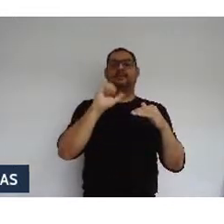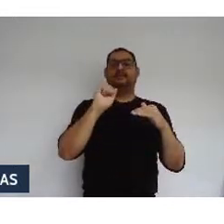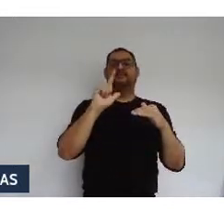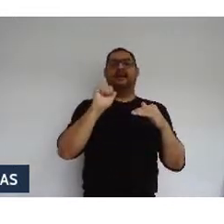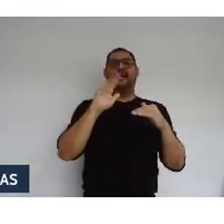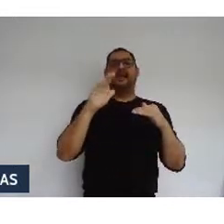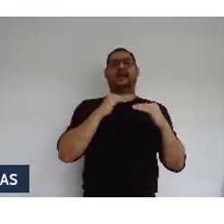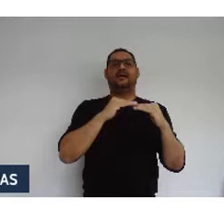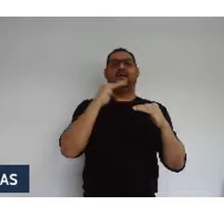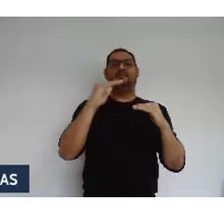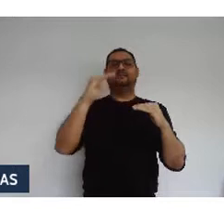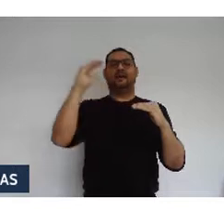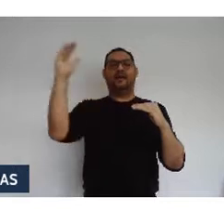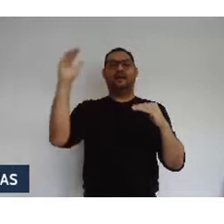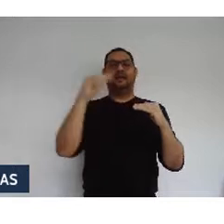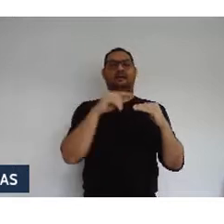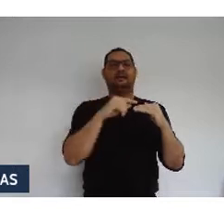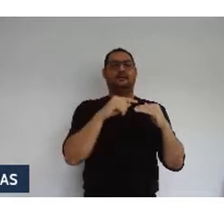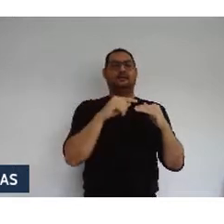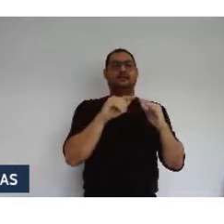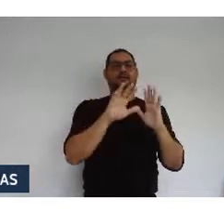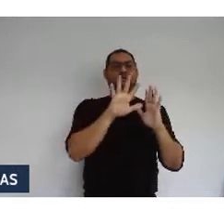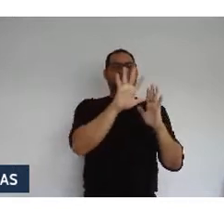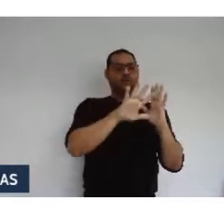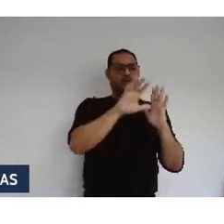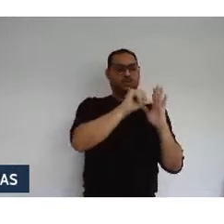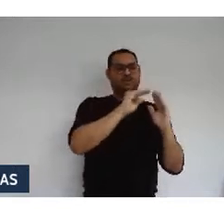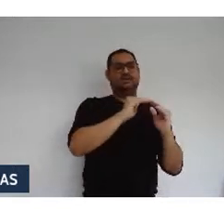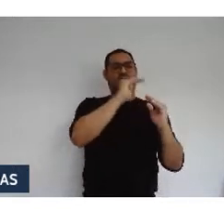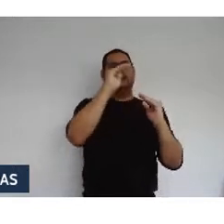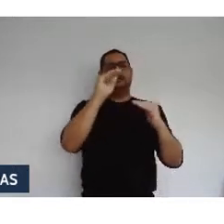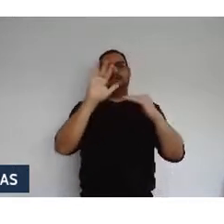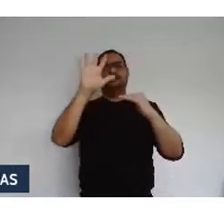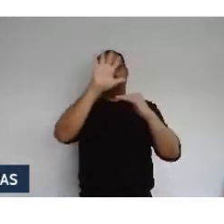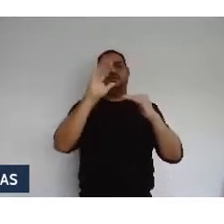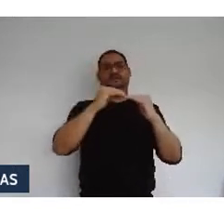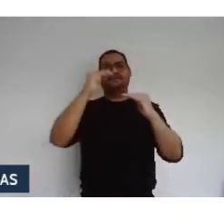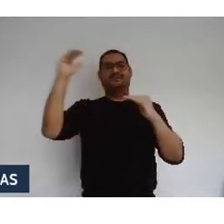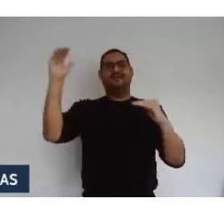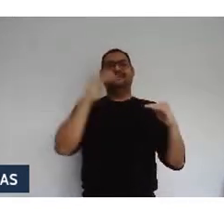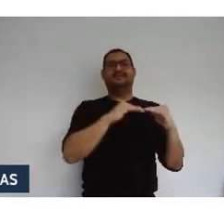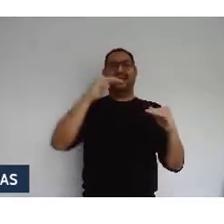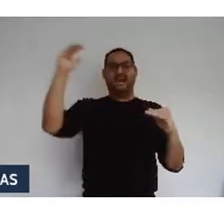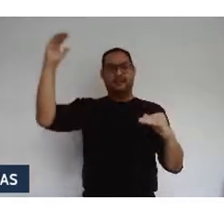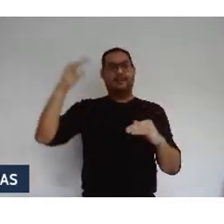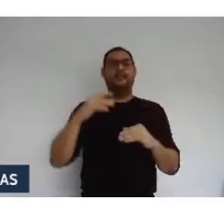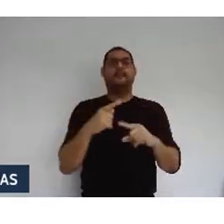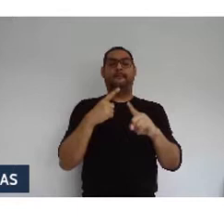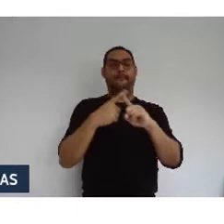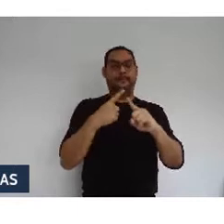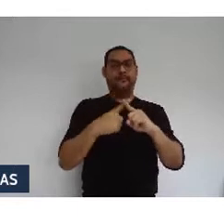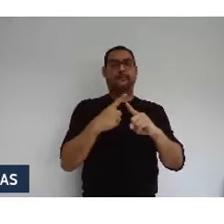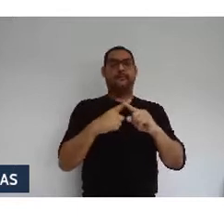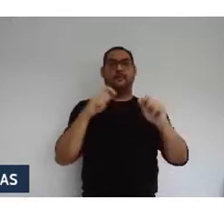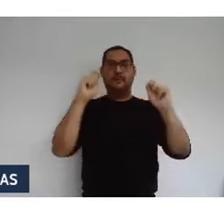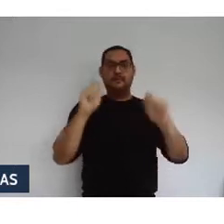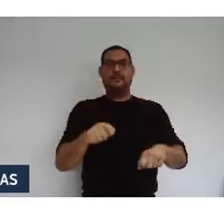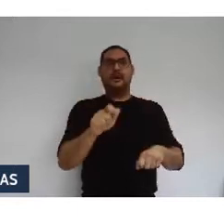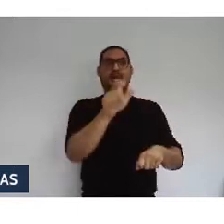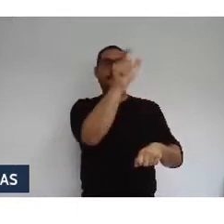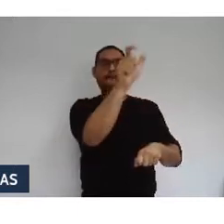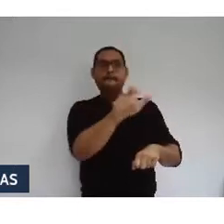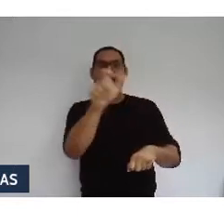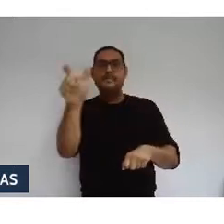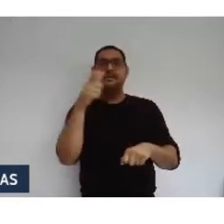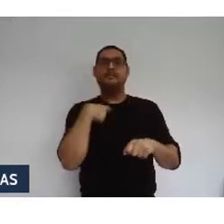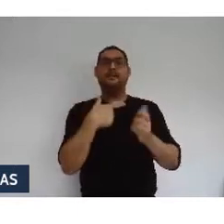Uma ideologia semiótica externalista, no sentido de que ela é performativa, enfatiza os efeitos